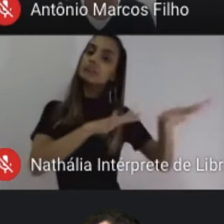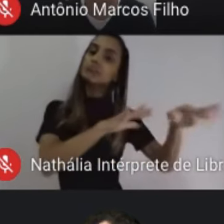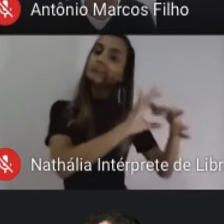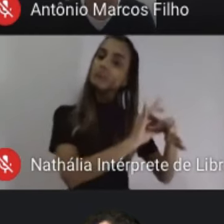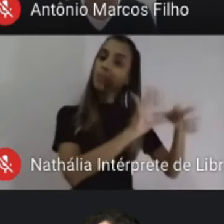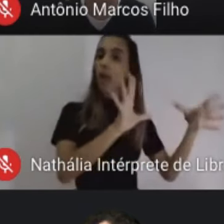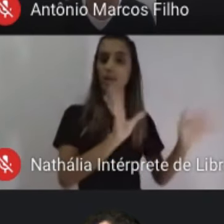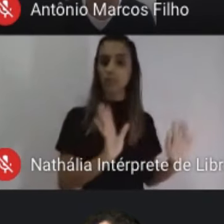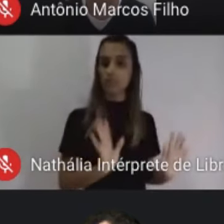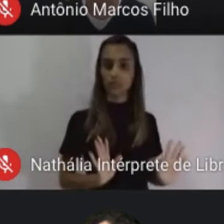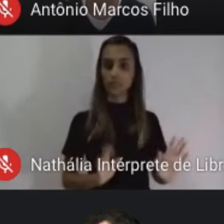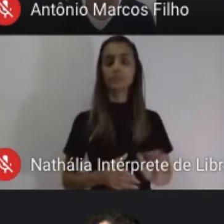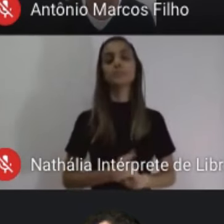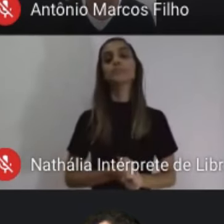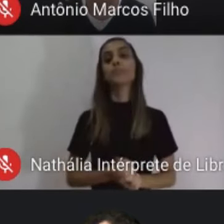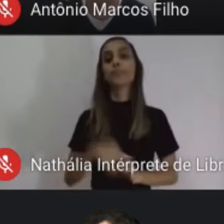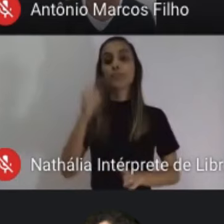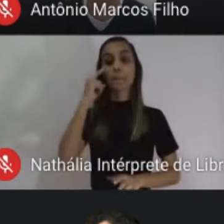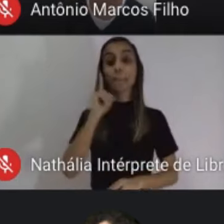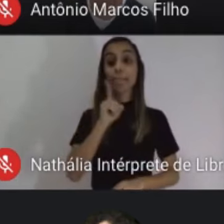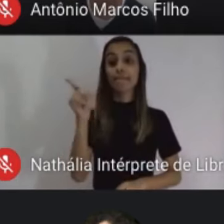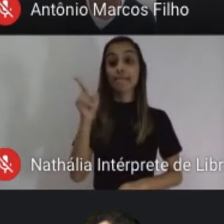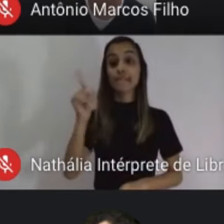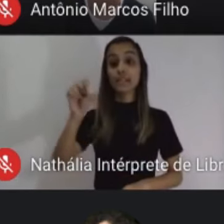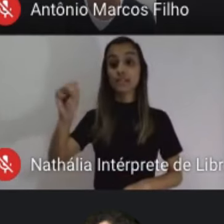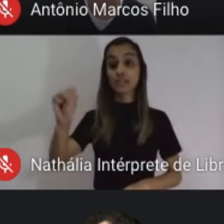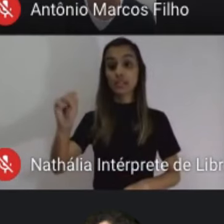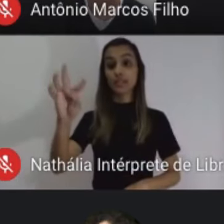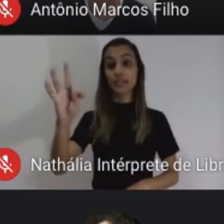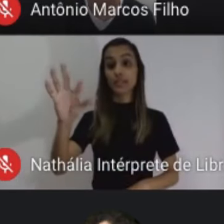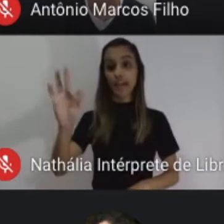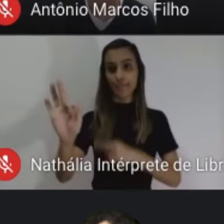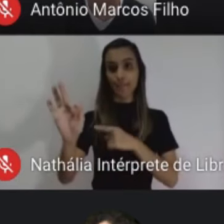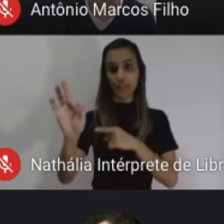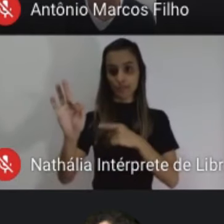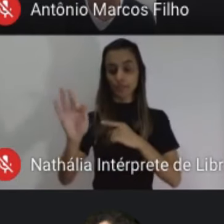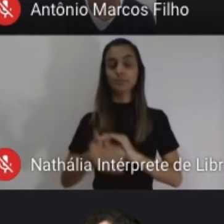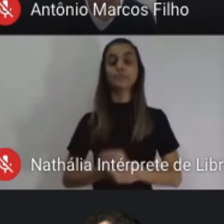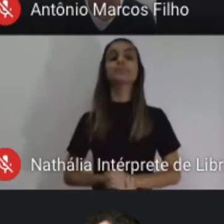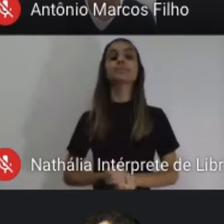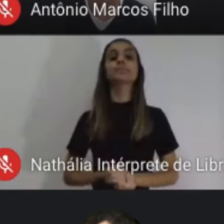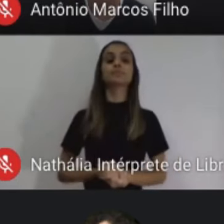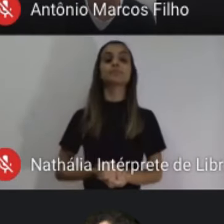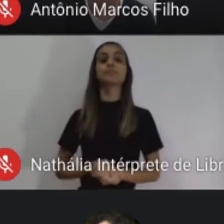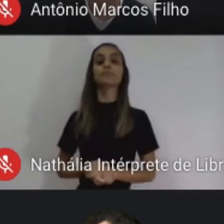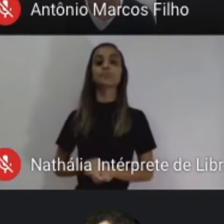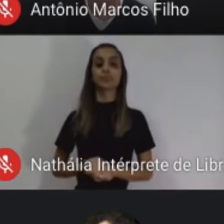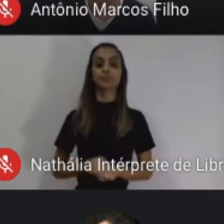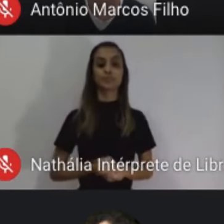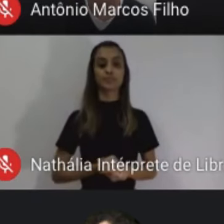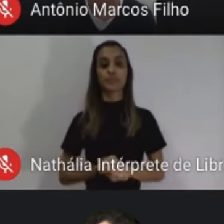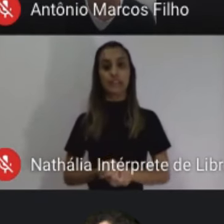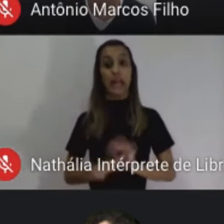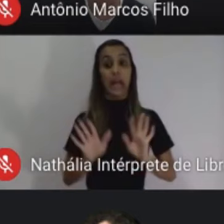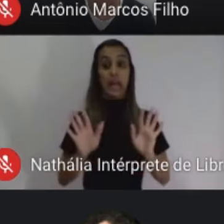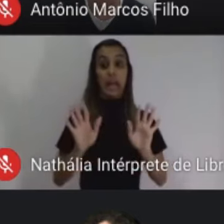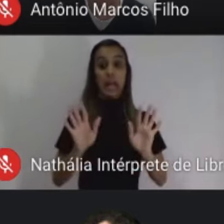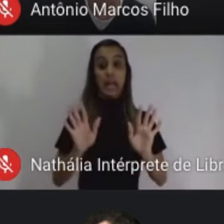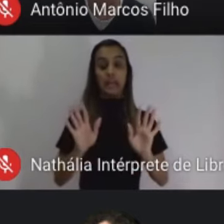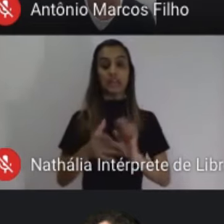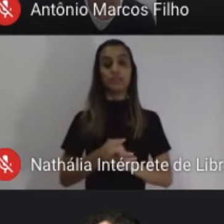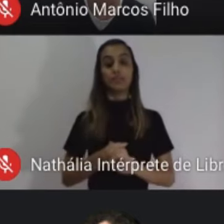jurisprudência do Supremo Tribunal Federal. Se pegar os casos de tradição, você vê isso sempre. O terrorismo, claro que, no fundo, ele é um